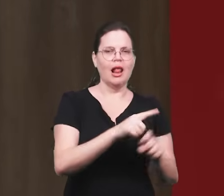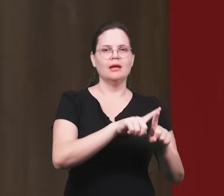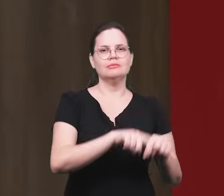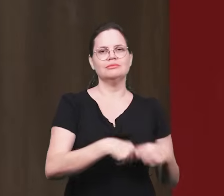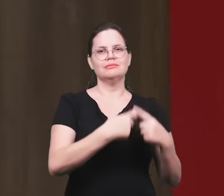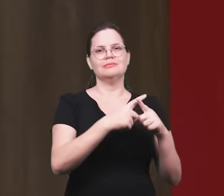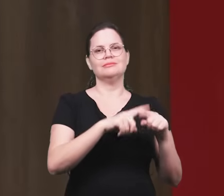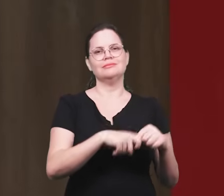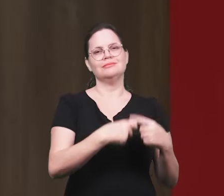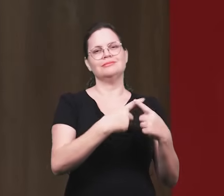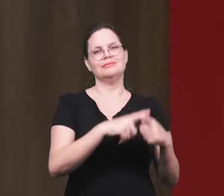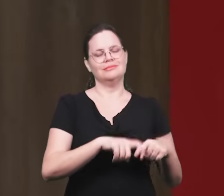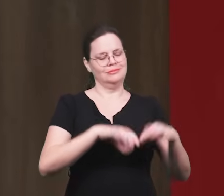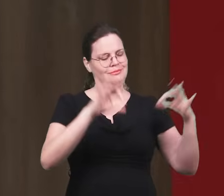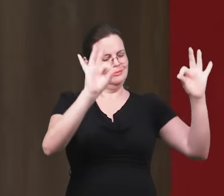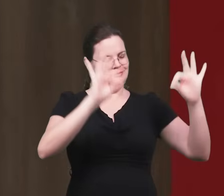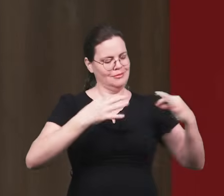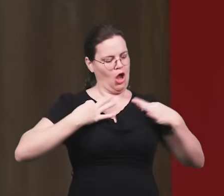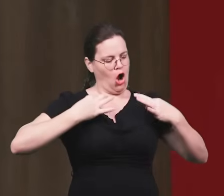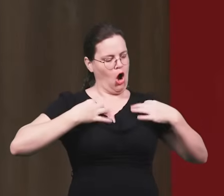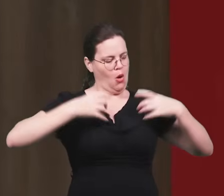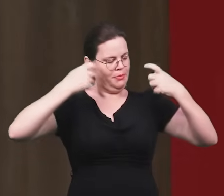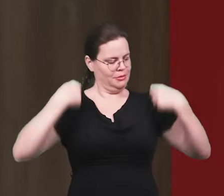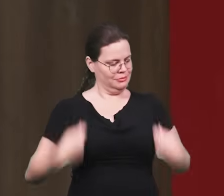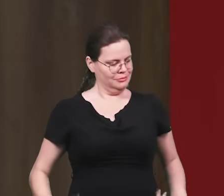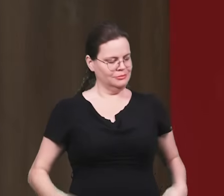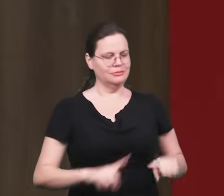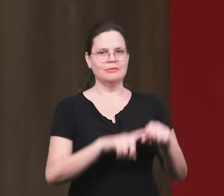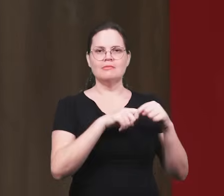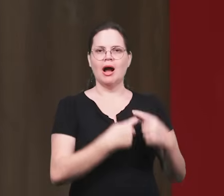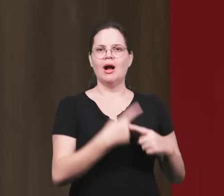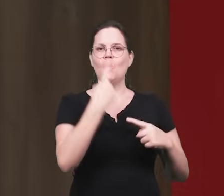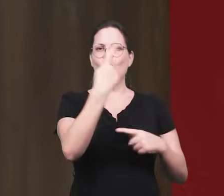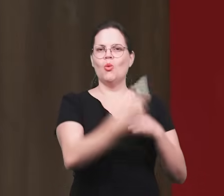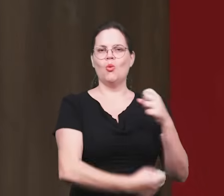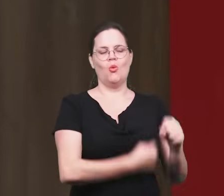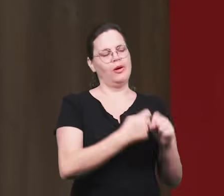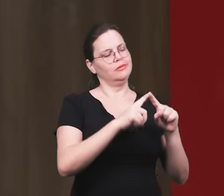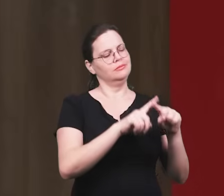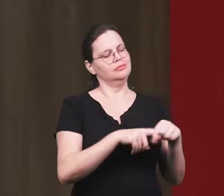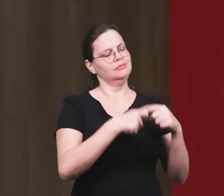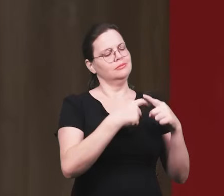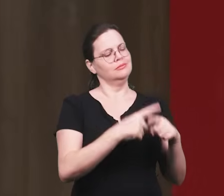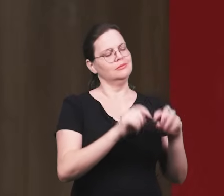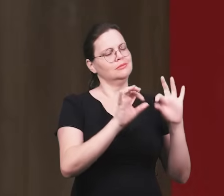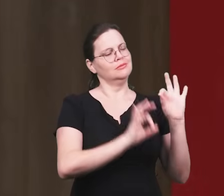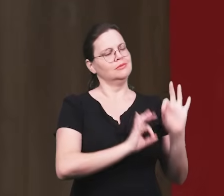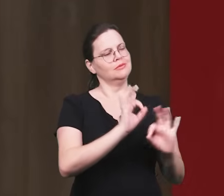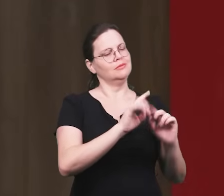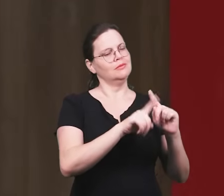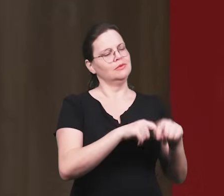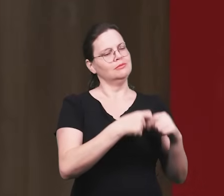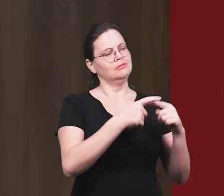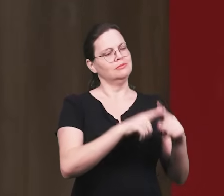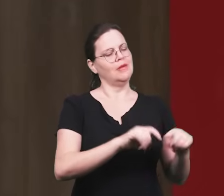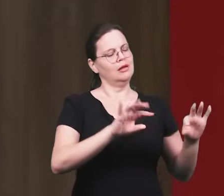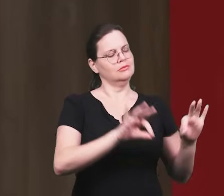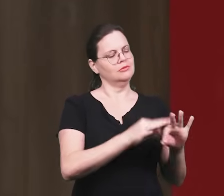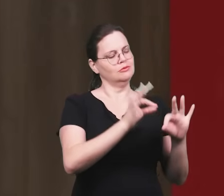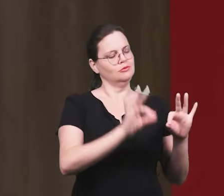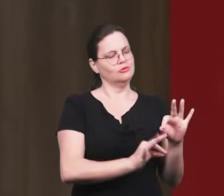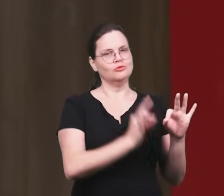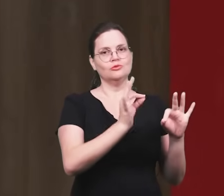oferecer os sacrifícios ao Senhor nas festas em Jerusalém. Então, esse é o nosso trabalho enquanto servas de Deus, né? O